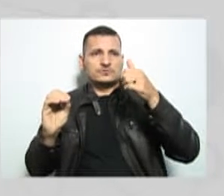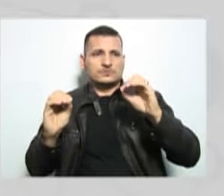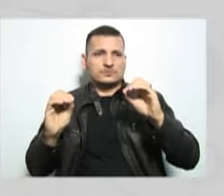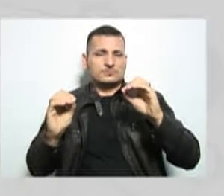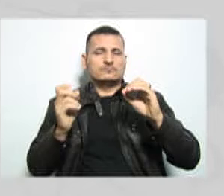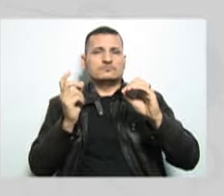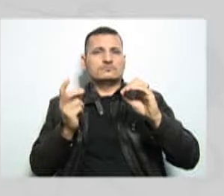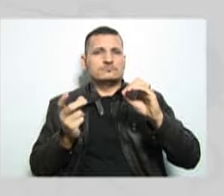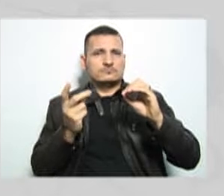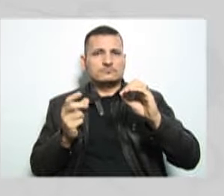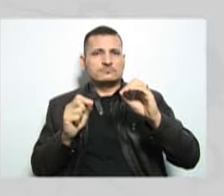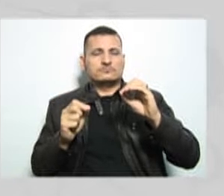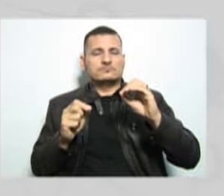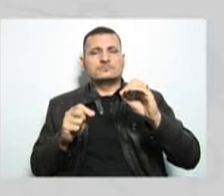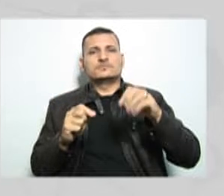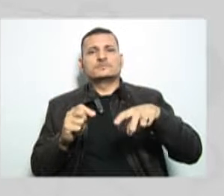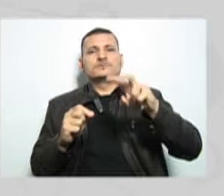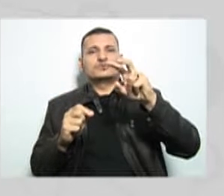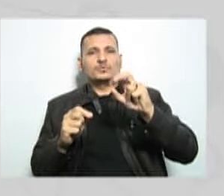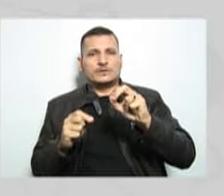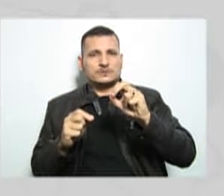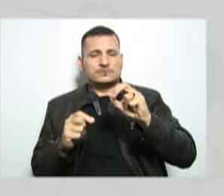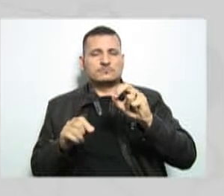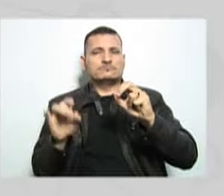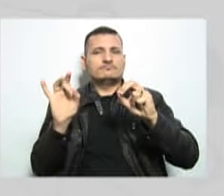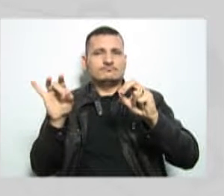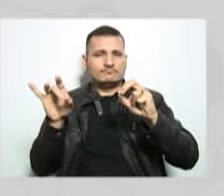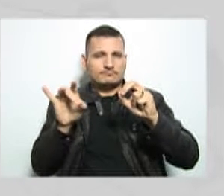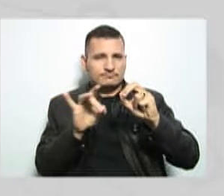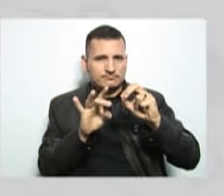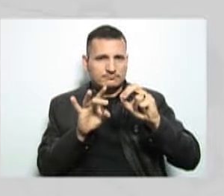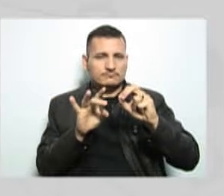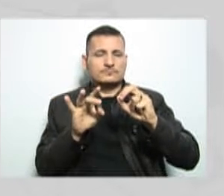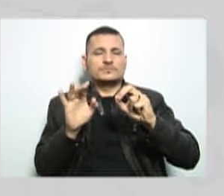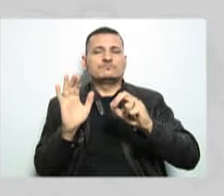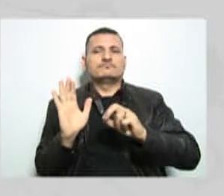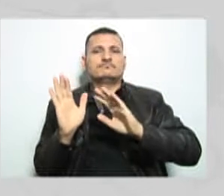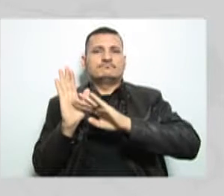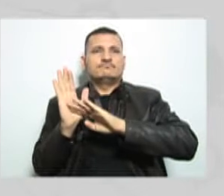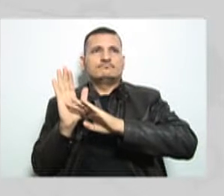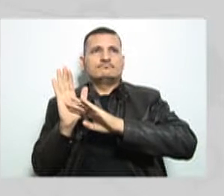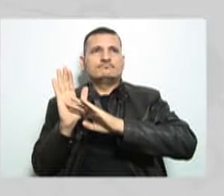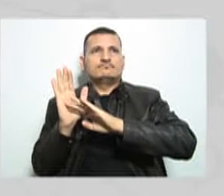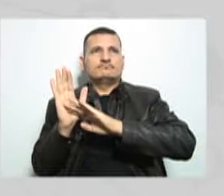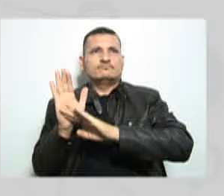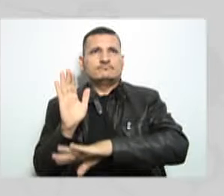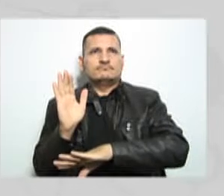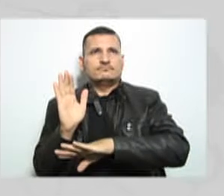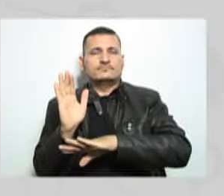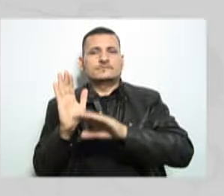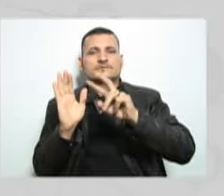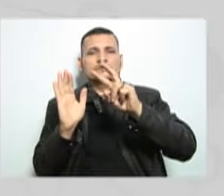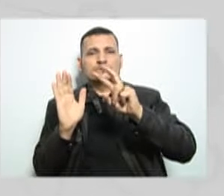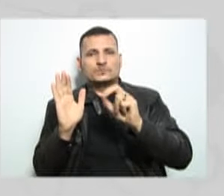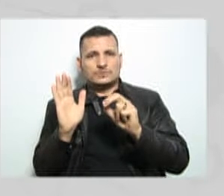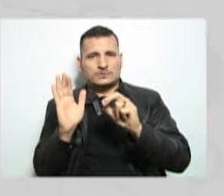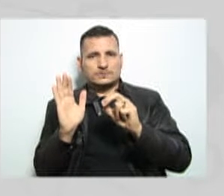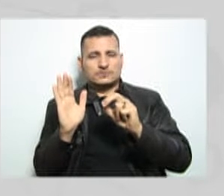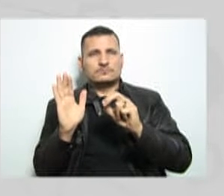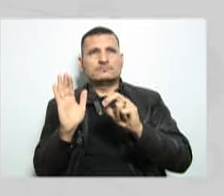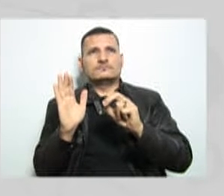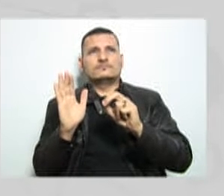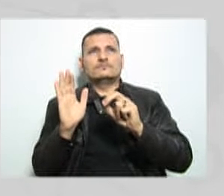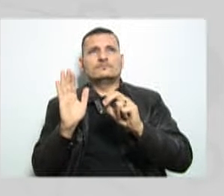o quê? 50 unidades. Faço a baixa dele, 50 a 4, 200 reais. Faço o